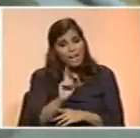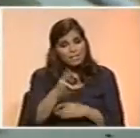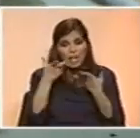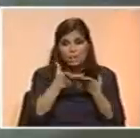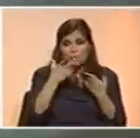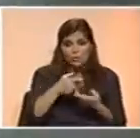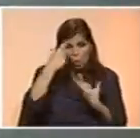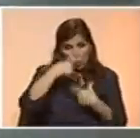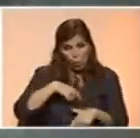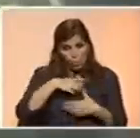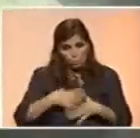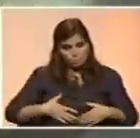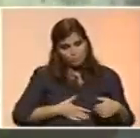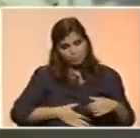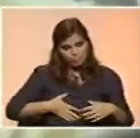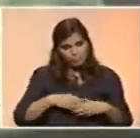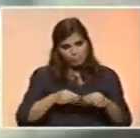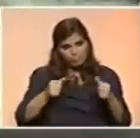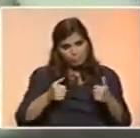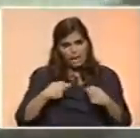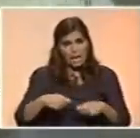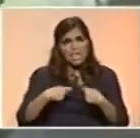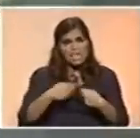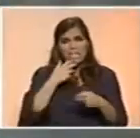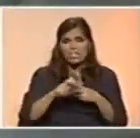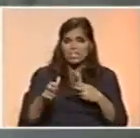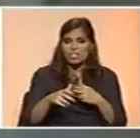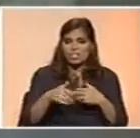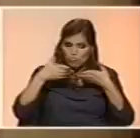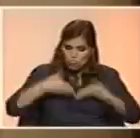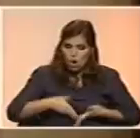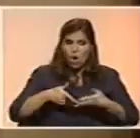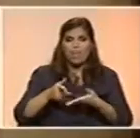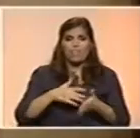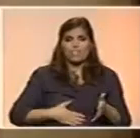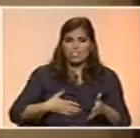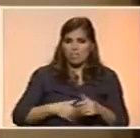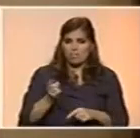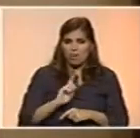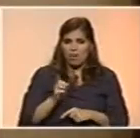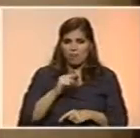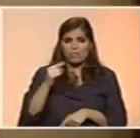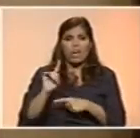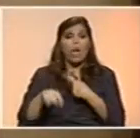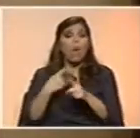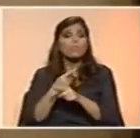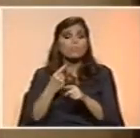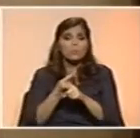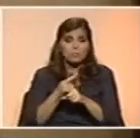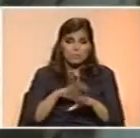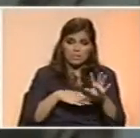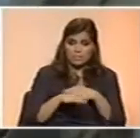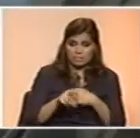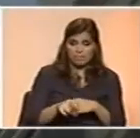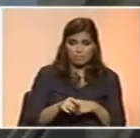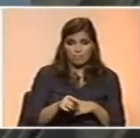o organismo a digerir e não gastar tanta energia, estar tão focada na digestão quando tem outras funções para